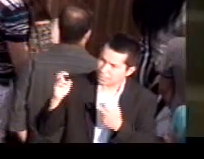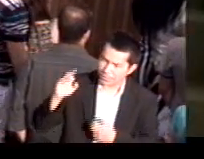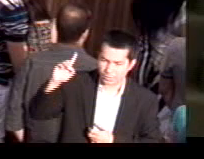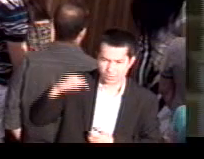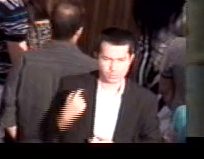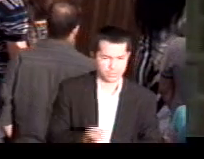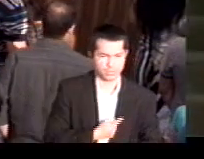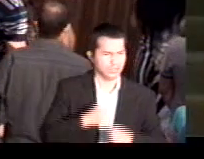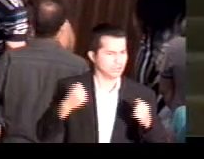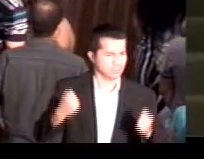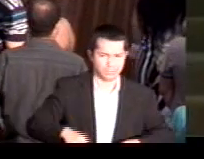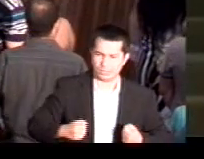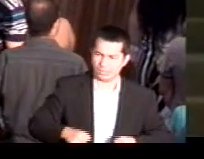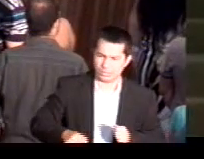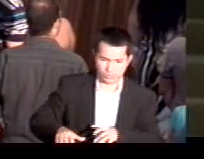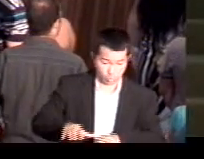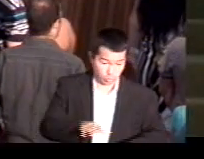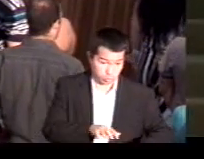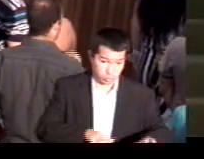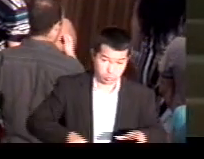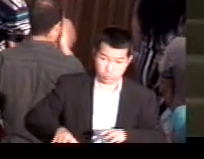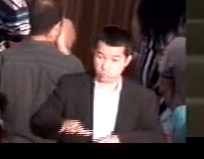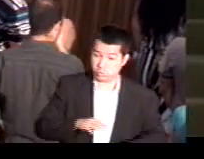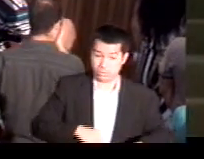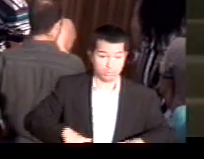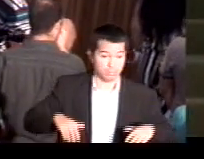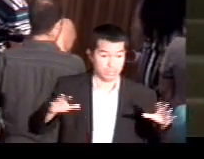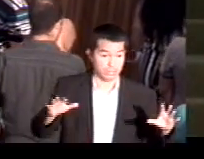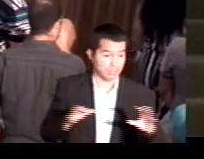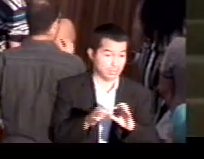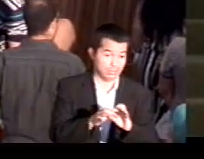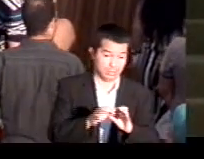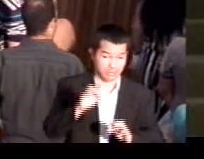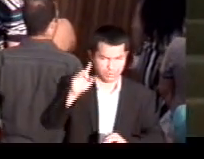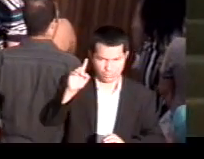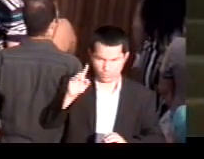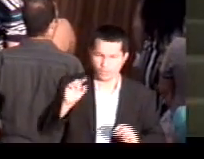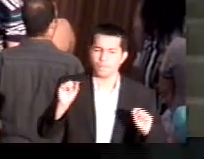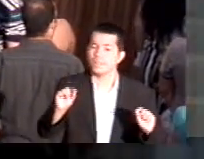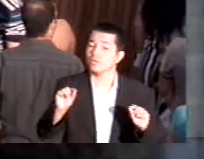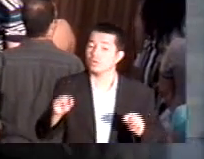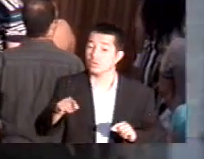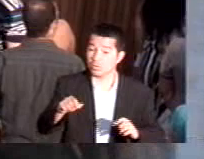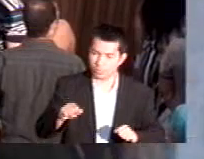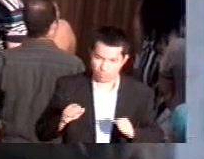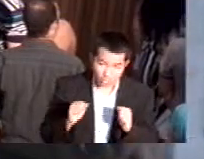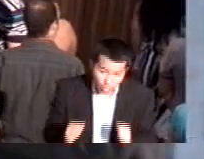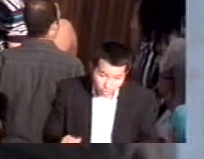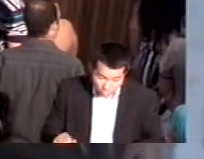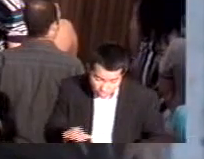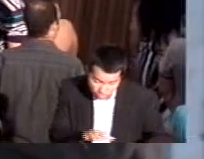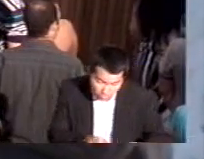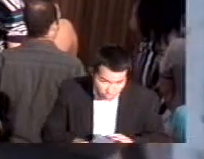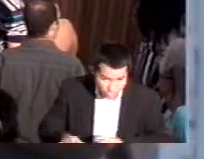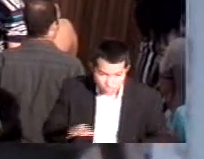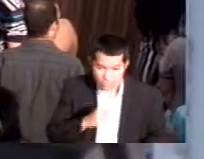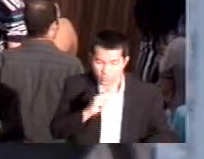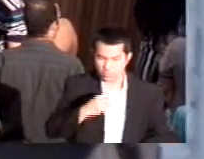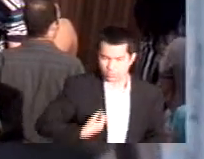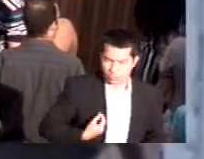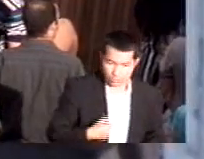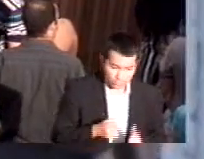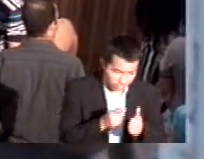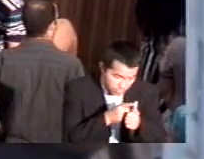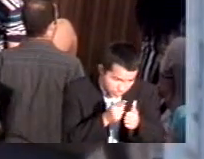armas espirituais de Deus na nossa vida. Quais são as armas espirituais que Deus nos deu? Tá? Primeiro,